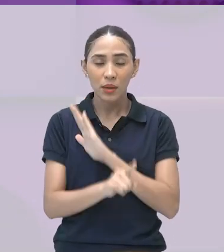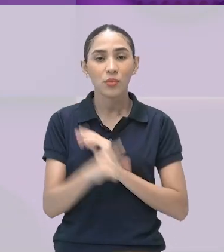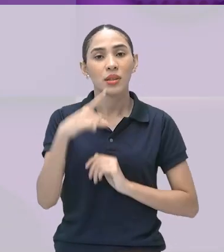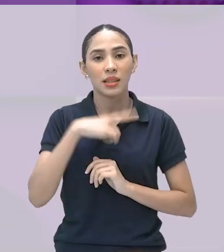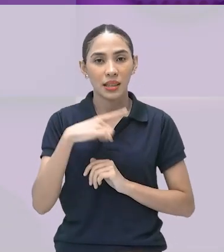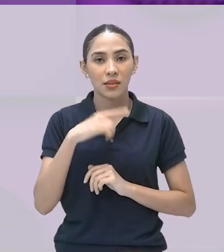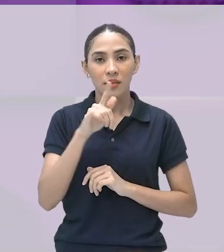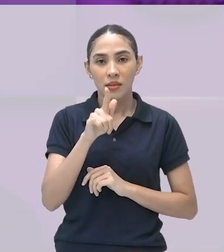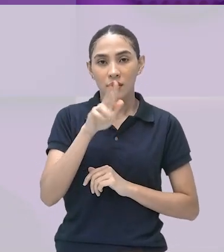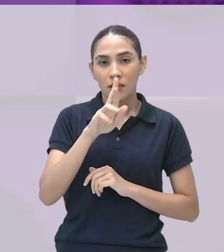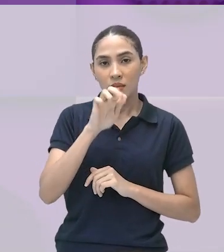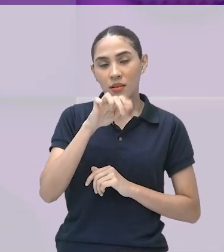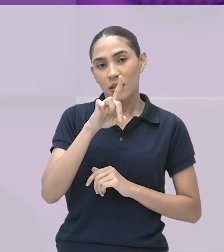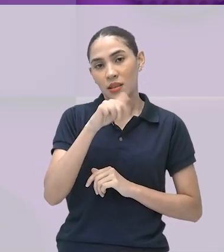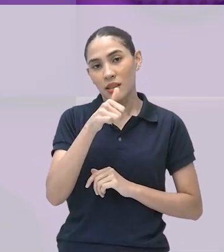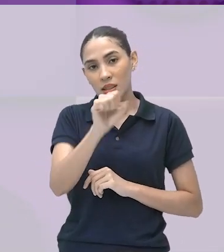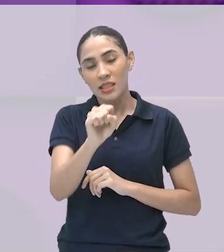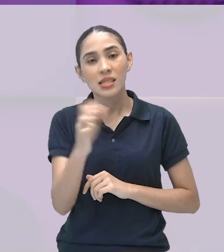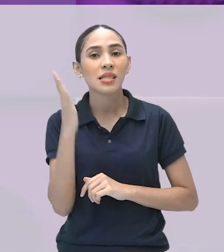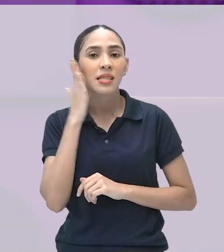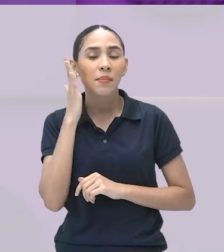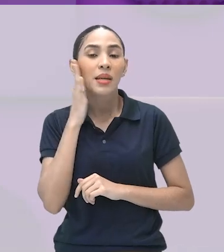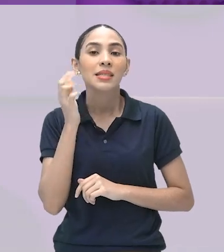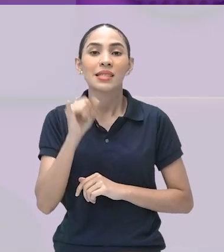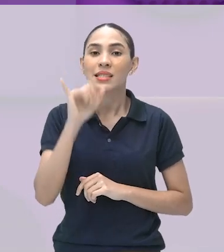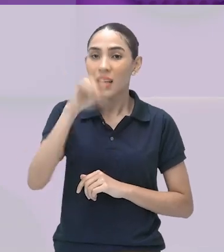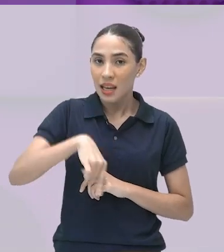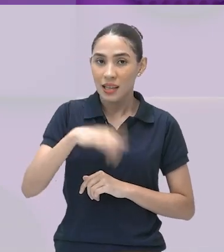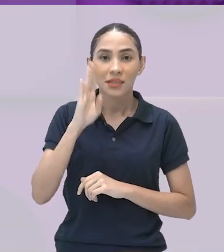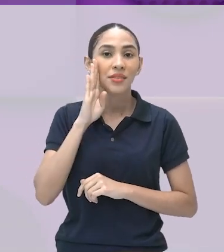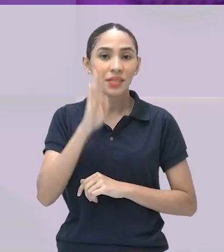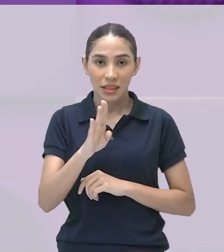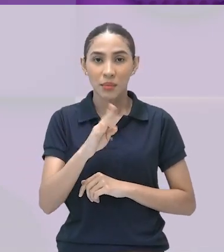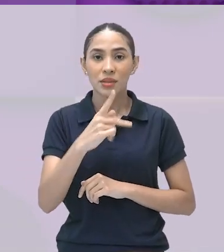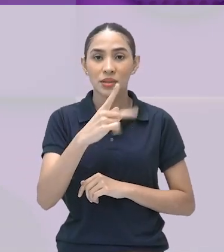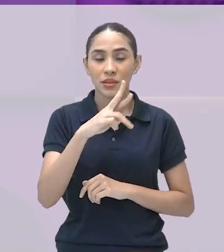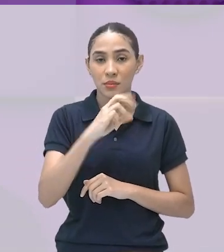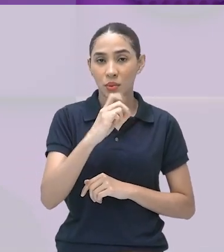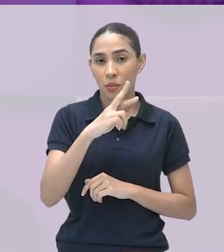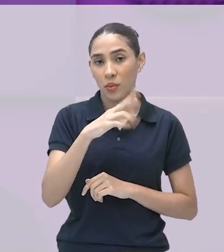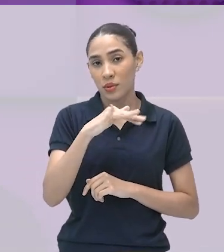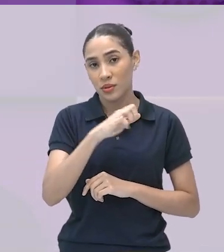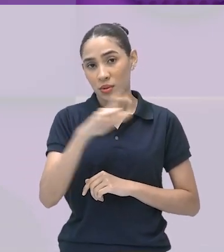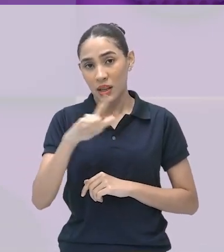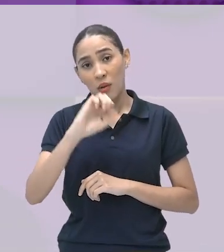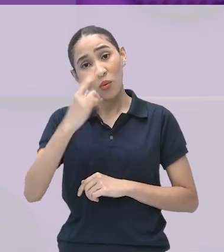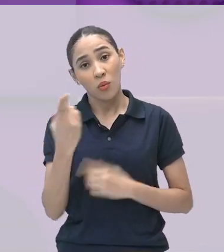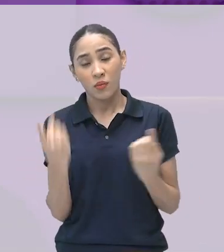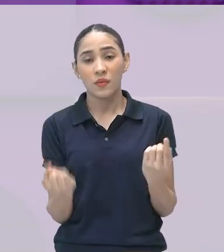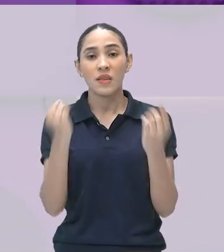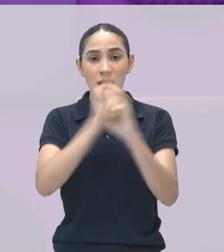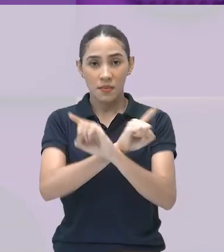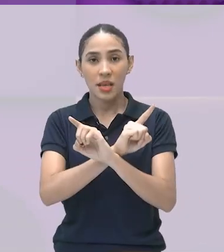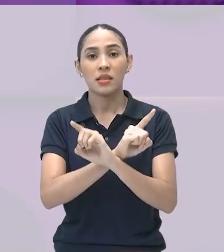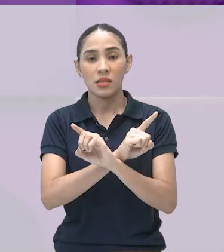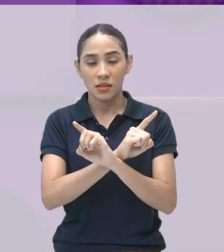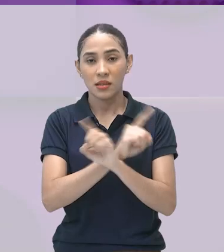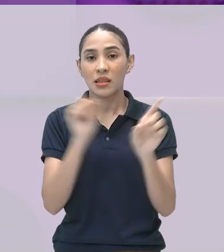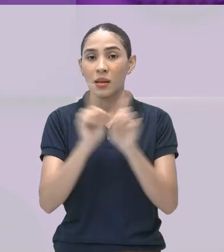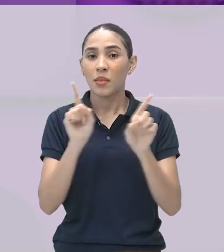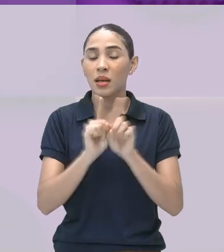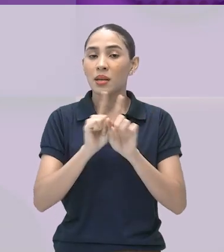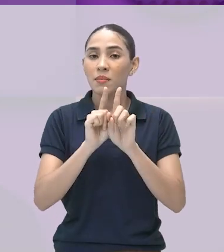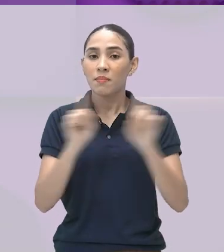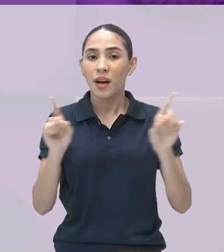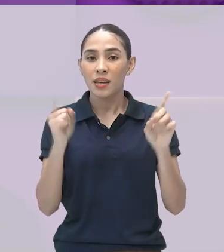envolvendo grandezas, né, para saber se elas são diretamente proporcionais ou inversamente proporcionais. Mas